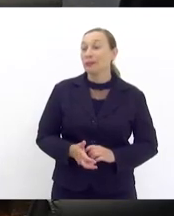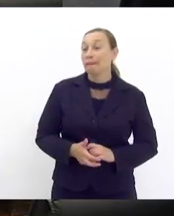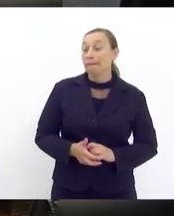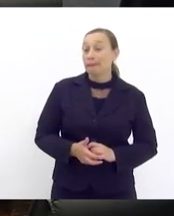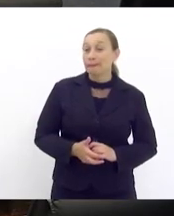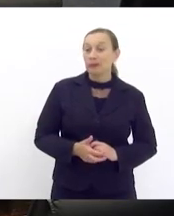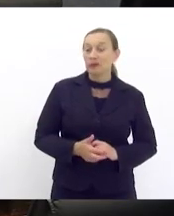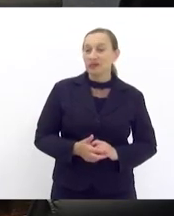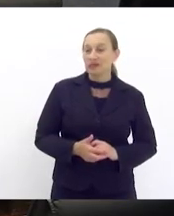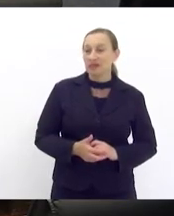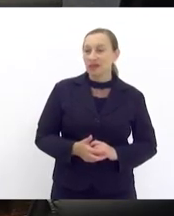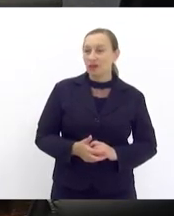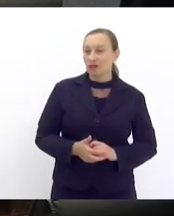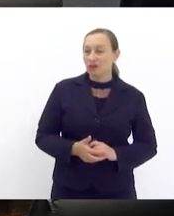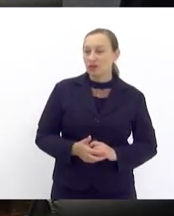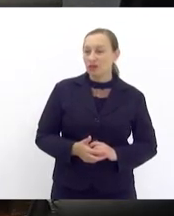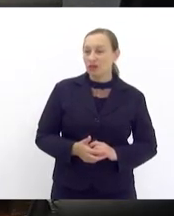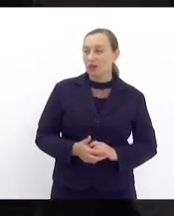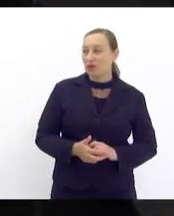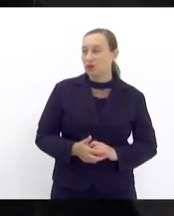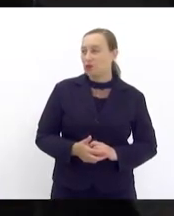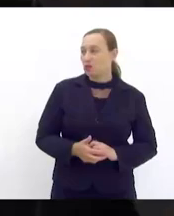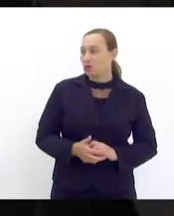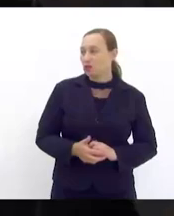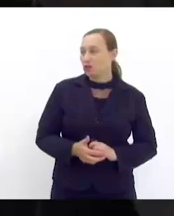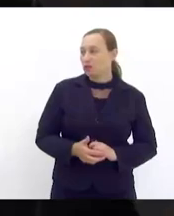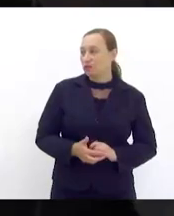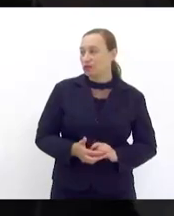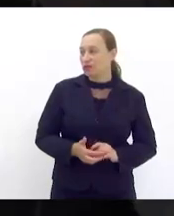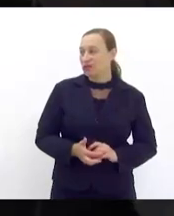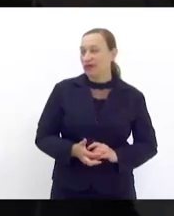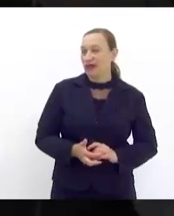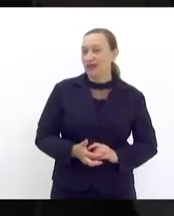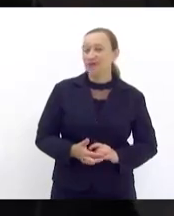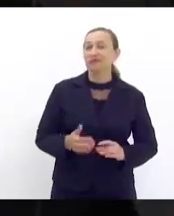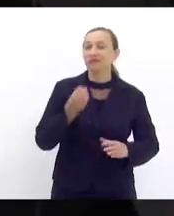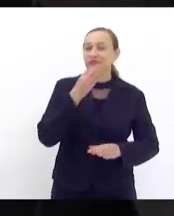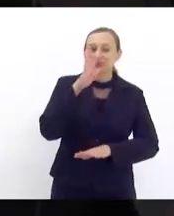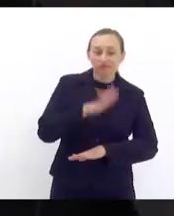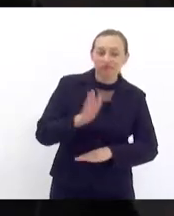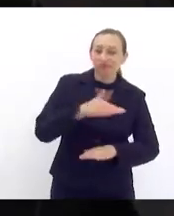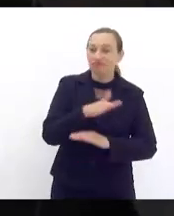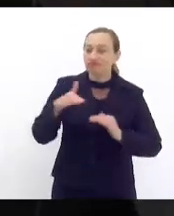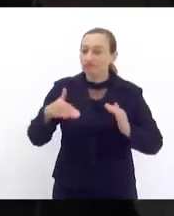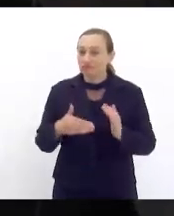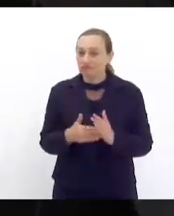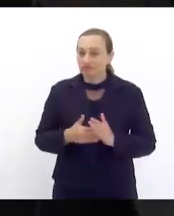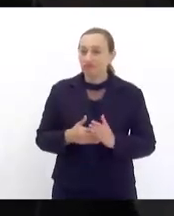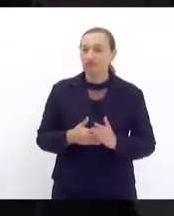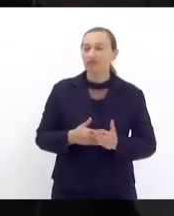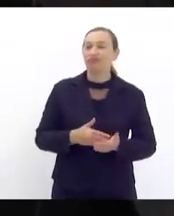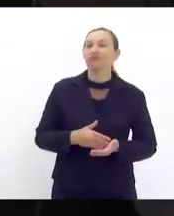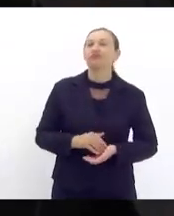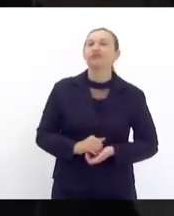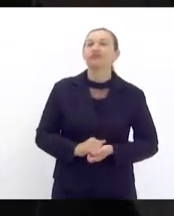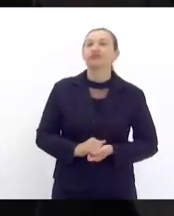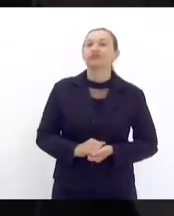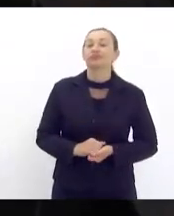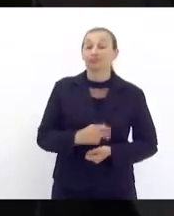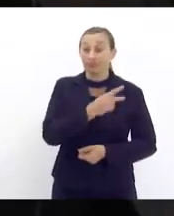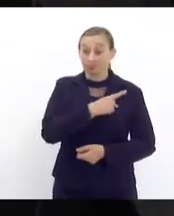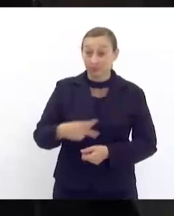Agora abriu Boa tarde a todos e todas nove Presidente brasão é